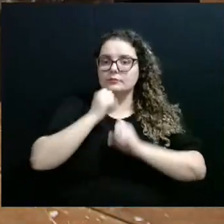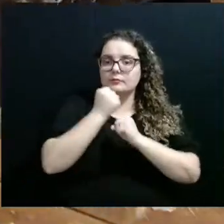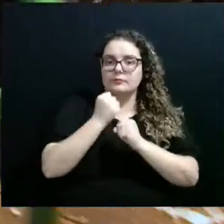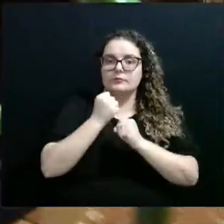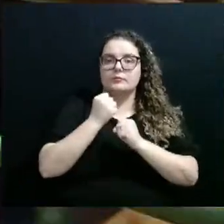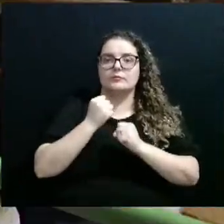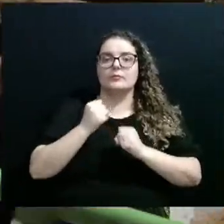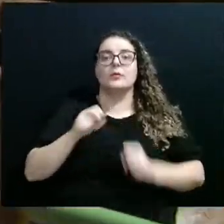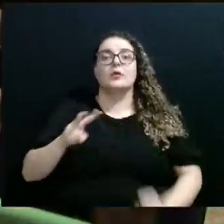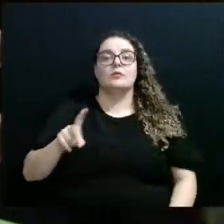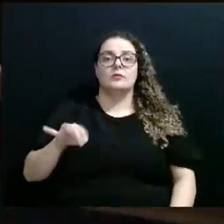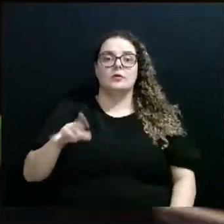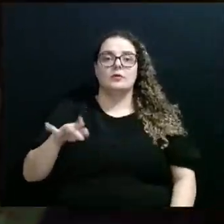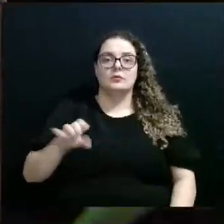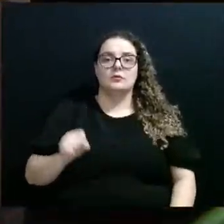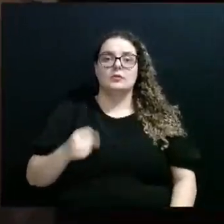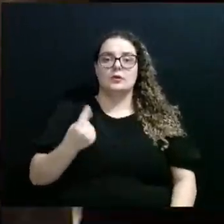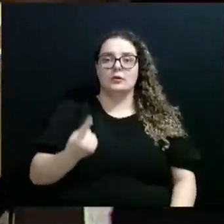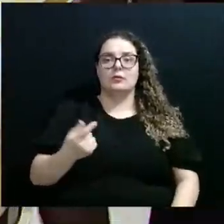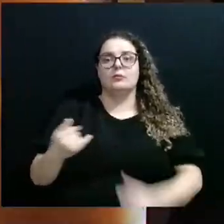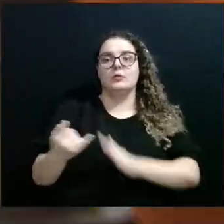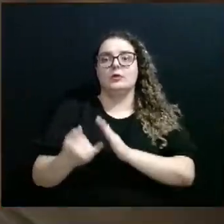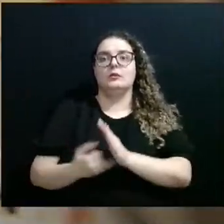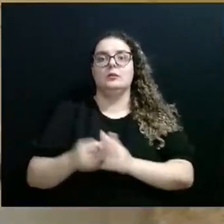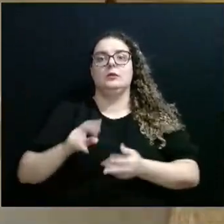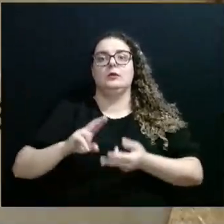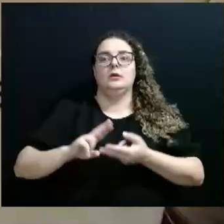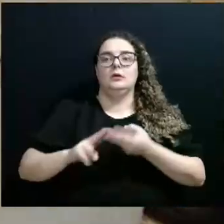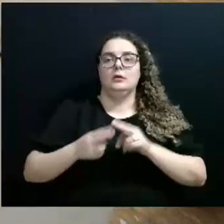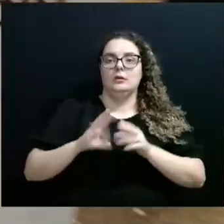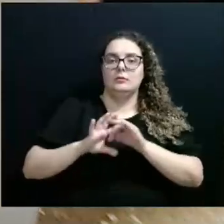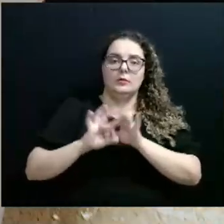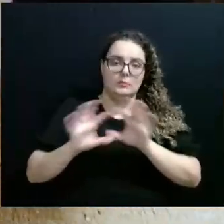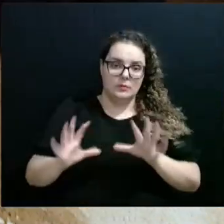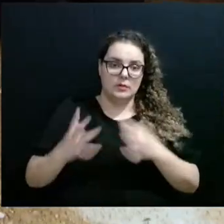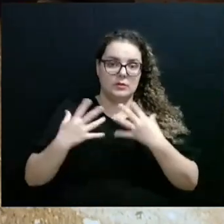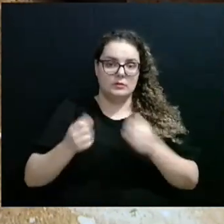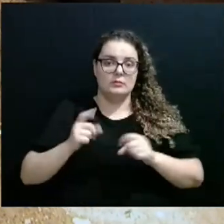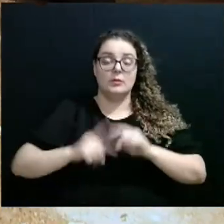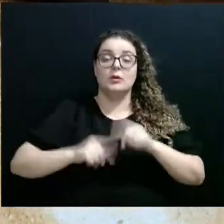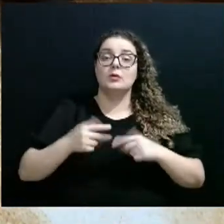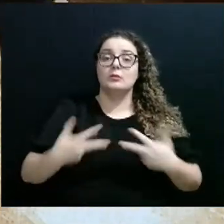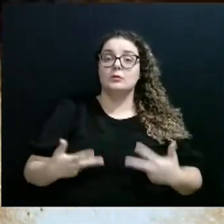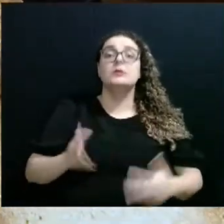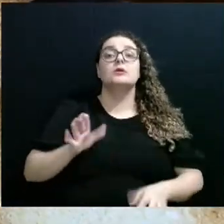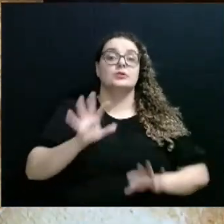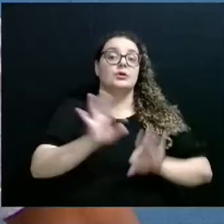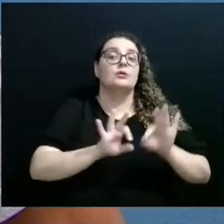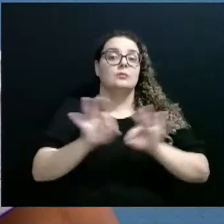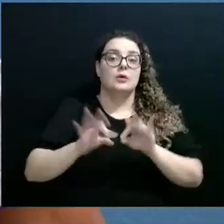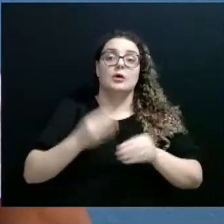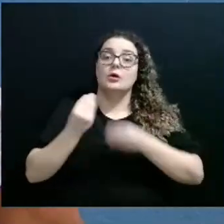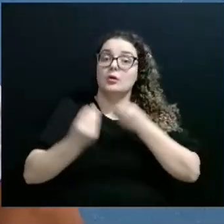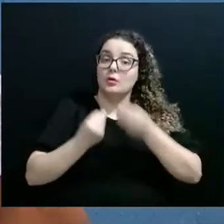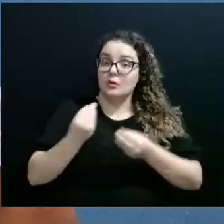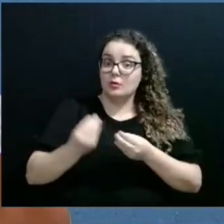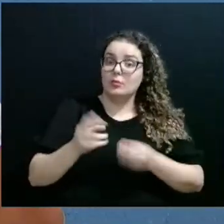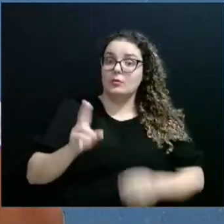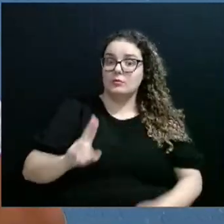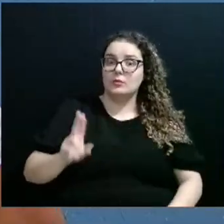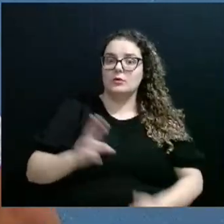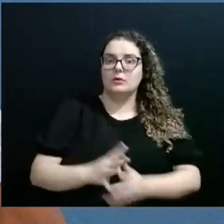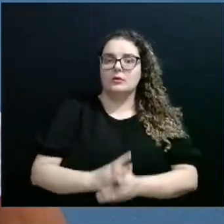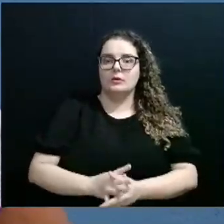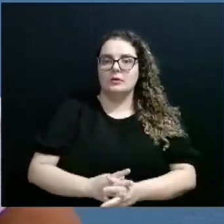das instituições habilitadas a receber os materiais e já tem planos de como vai utilizá-los. Esse material vai ajudar